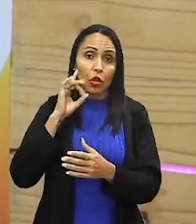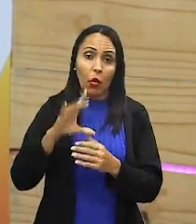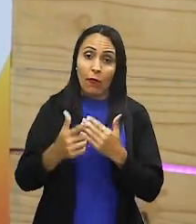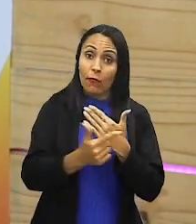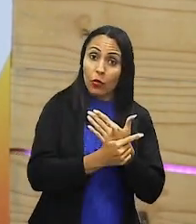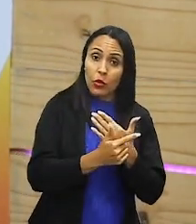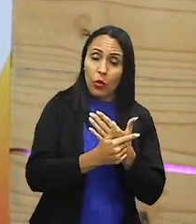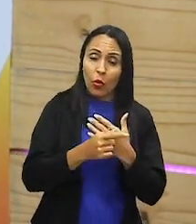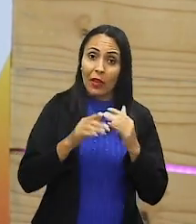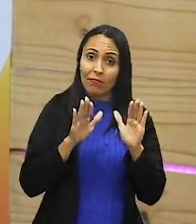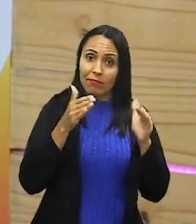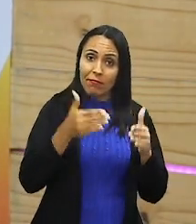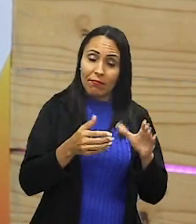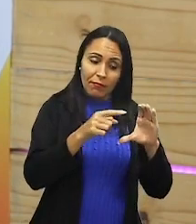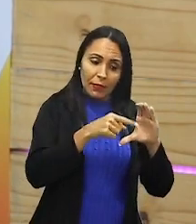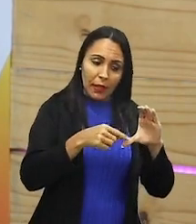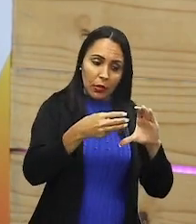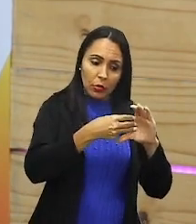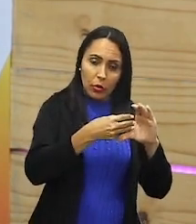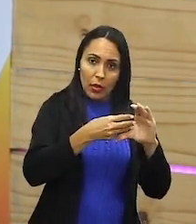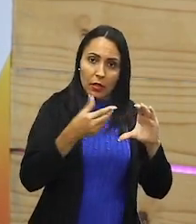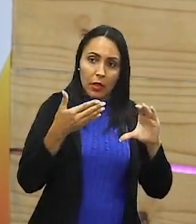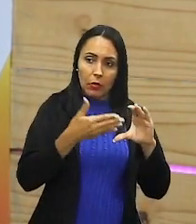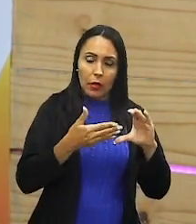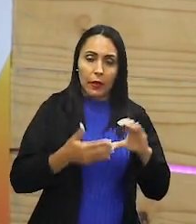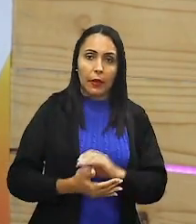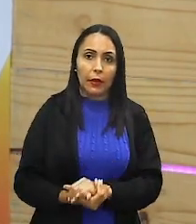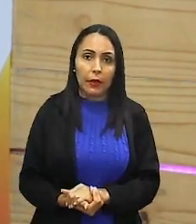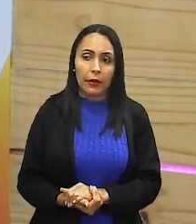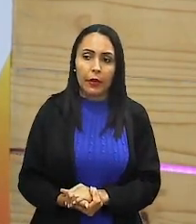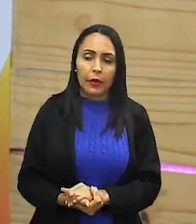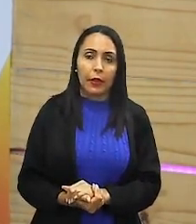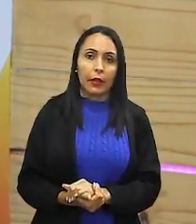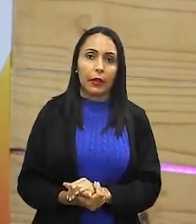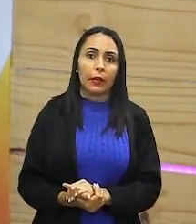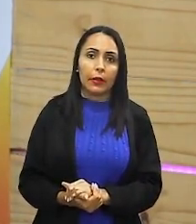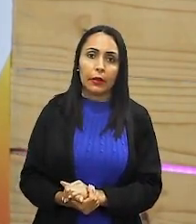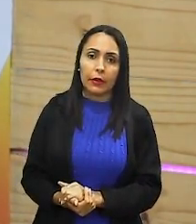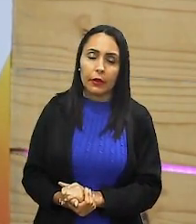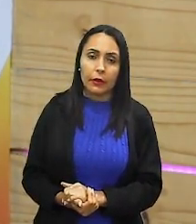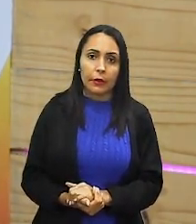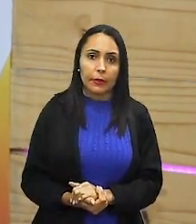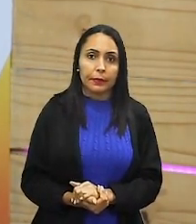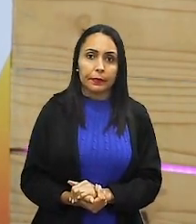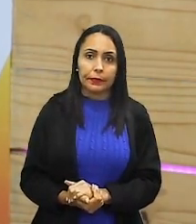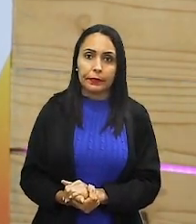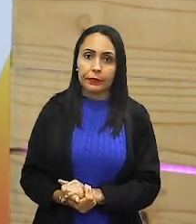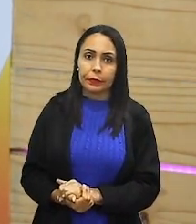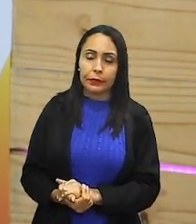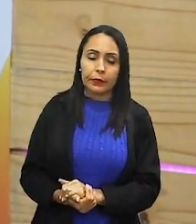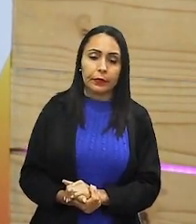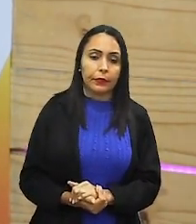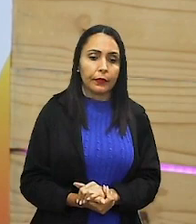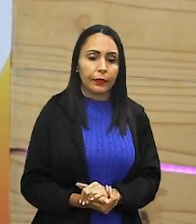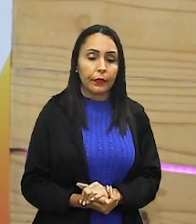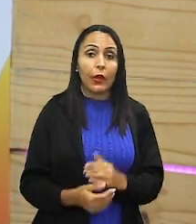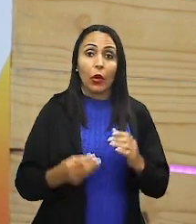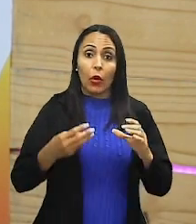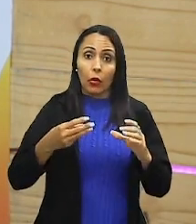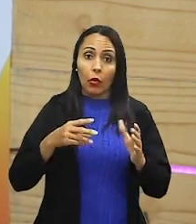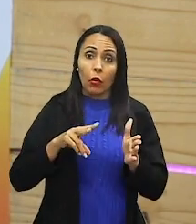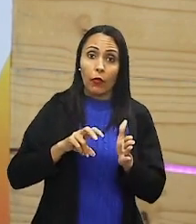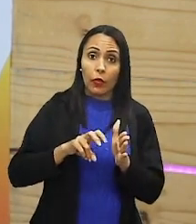funciona se ele estiver dentro de uma célula. Ah, mas ele vai funcionar para quê? Ele vai fazer várias coisas? Não, viu? E assim, o vírus também